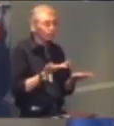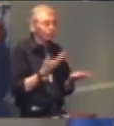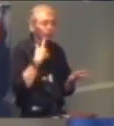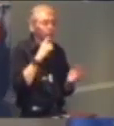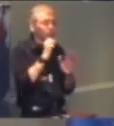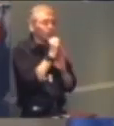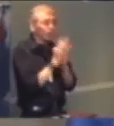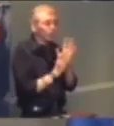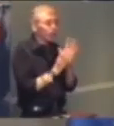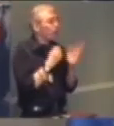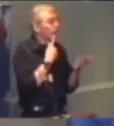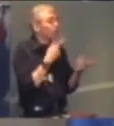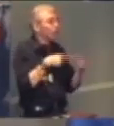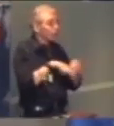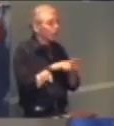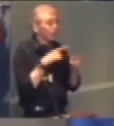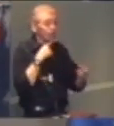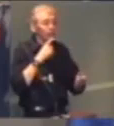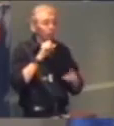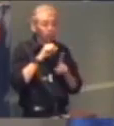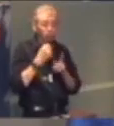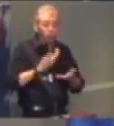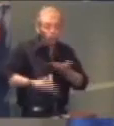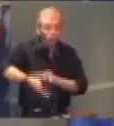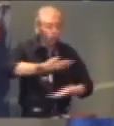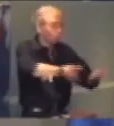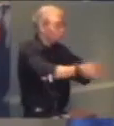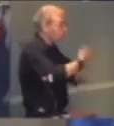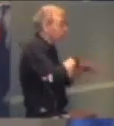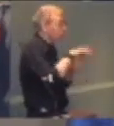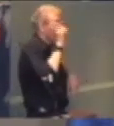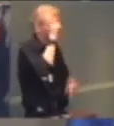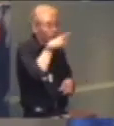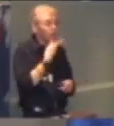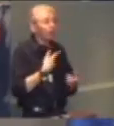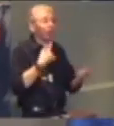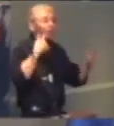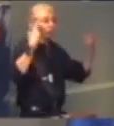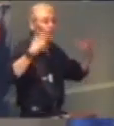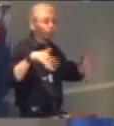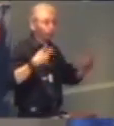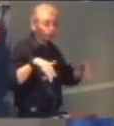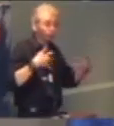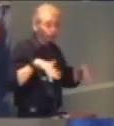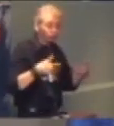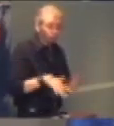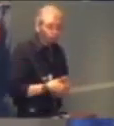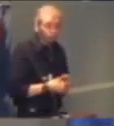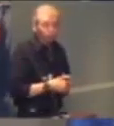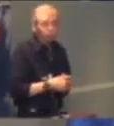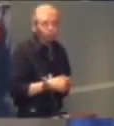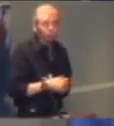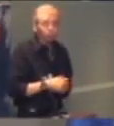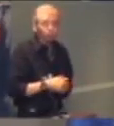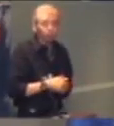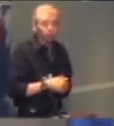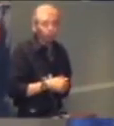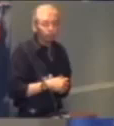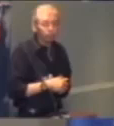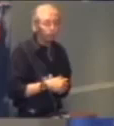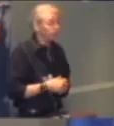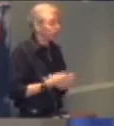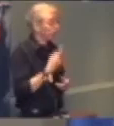socialização e também com padrão de comportamento restritivo e repetitivo no